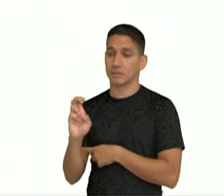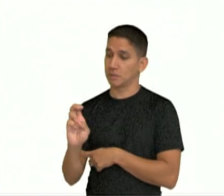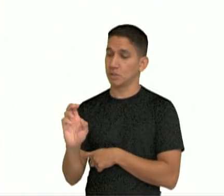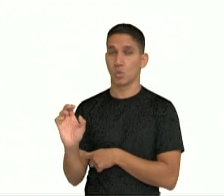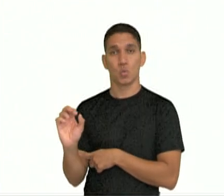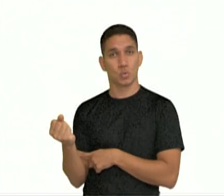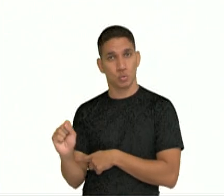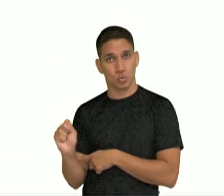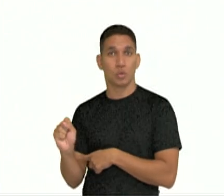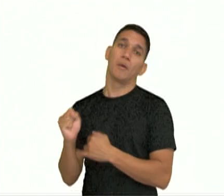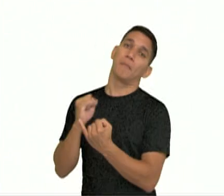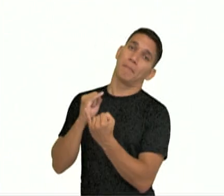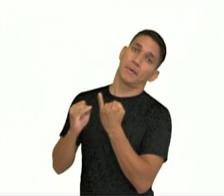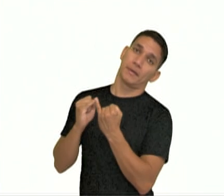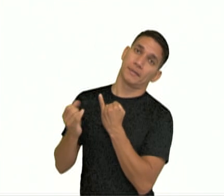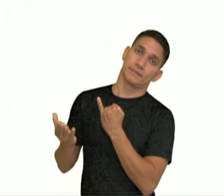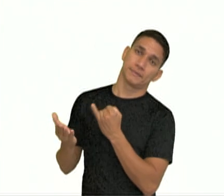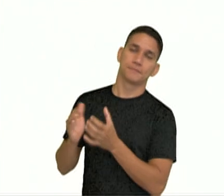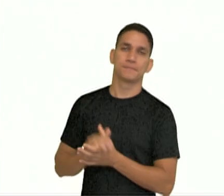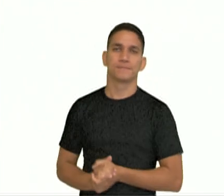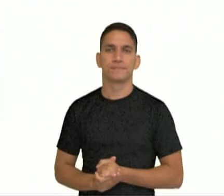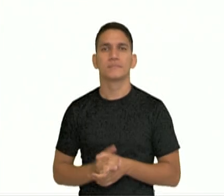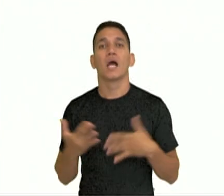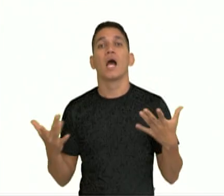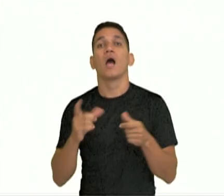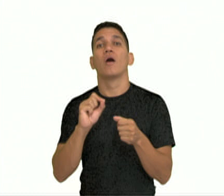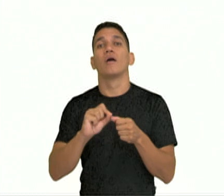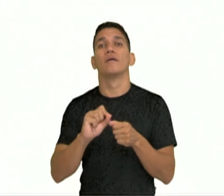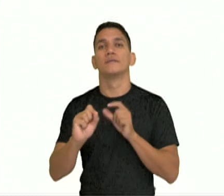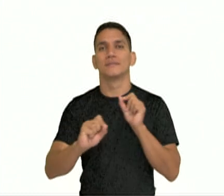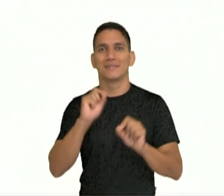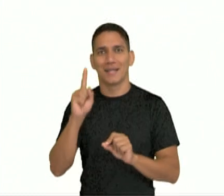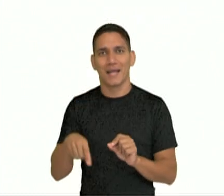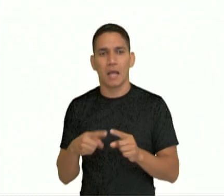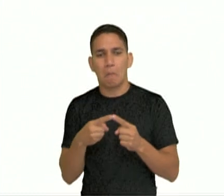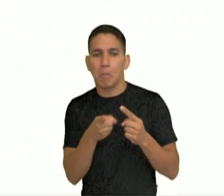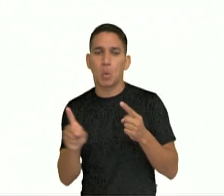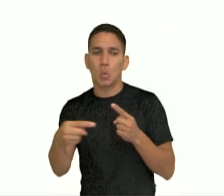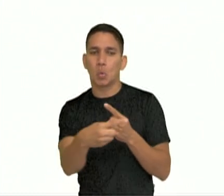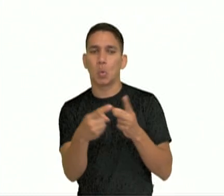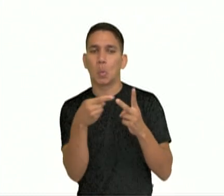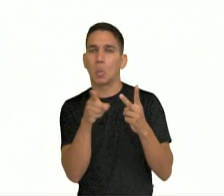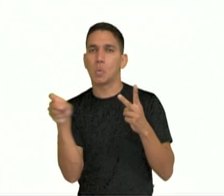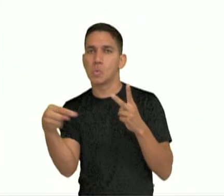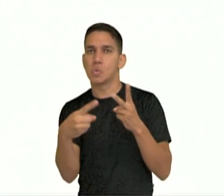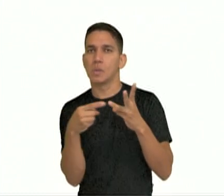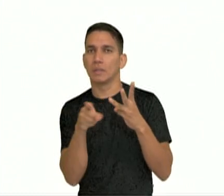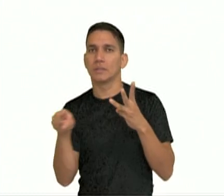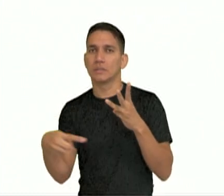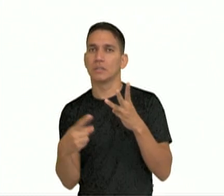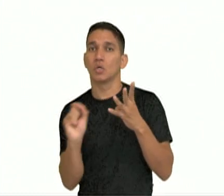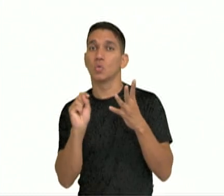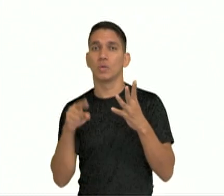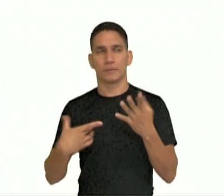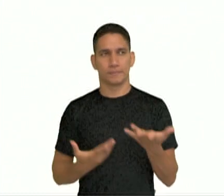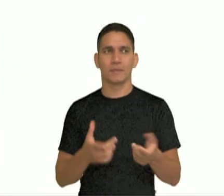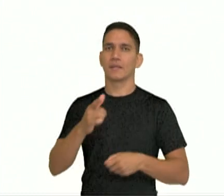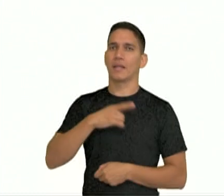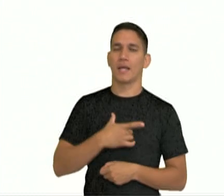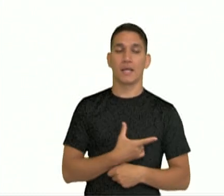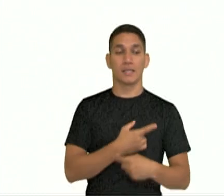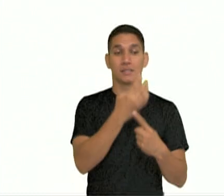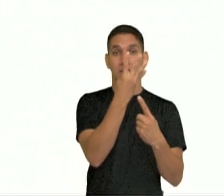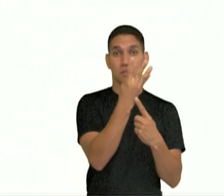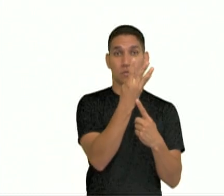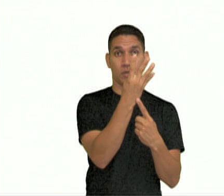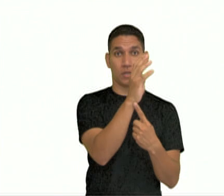portanto a média 58. Agora vamos calcular os desvios. Então eu vou fazer, ó, 54 menos